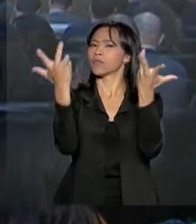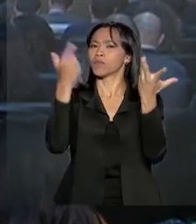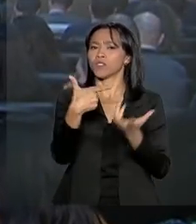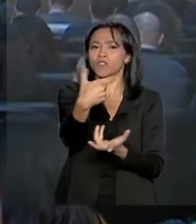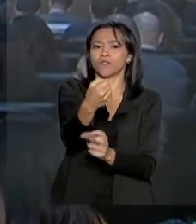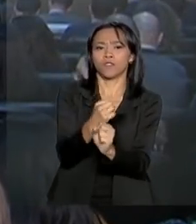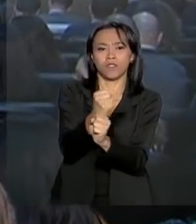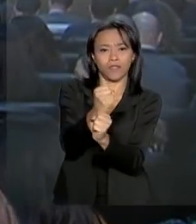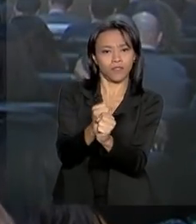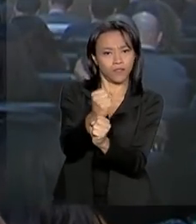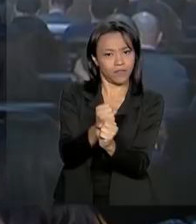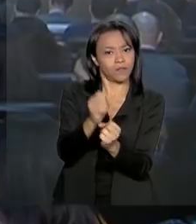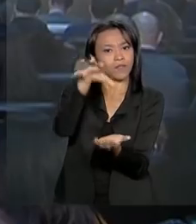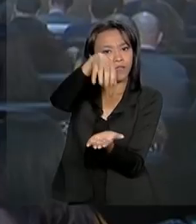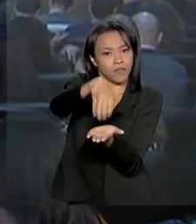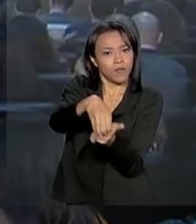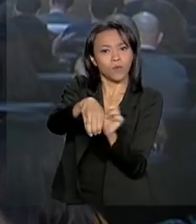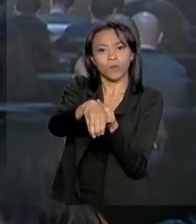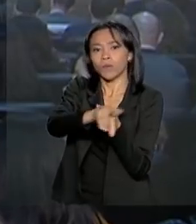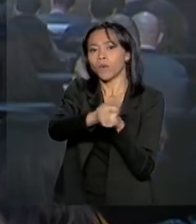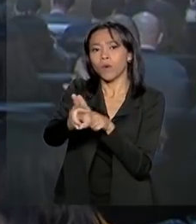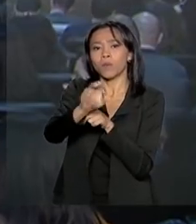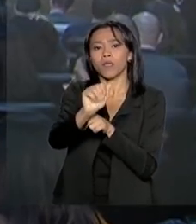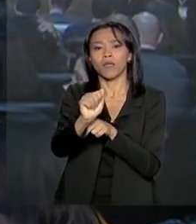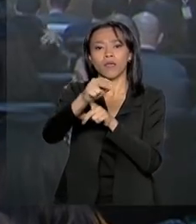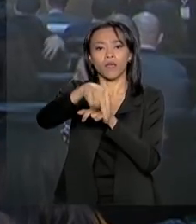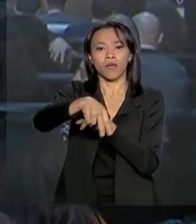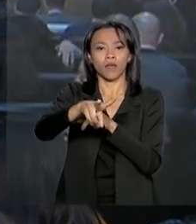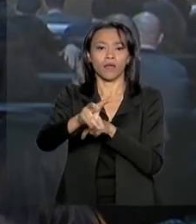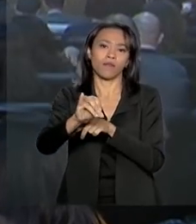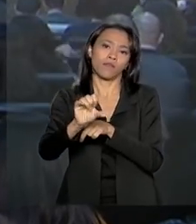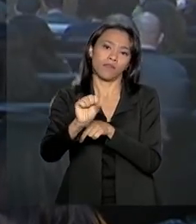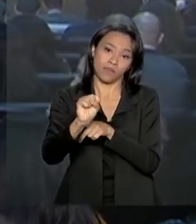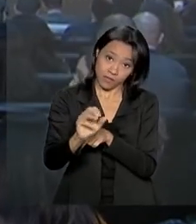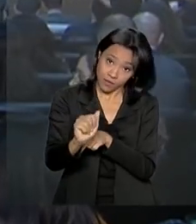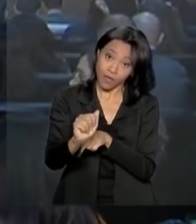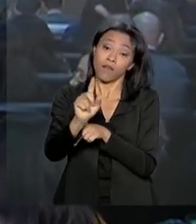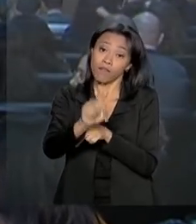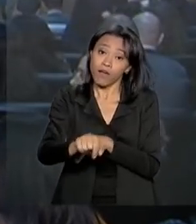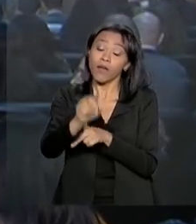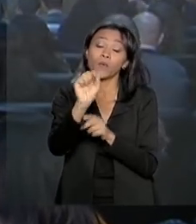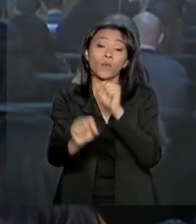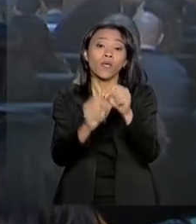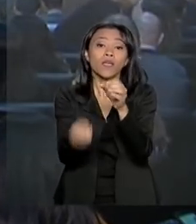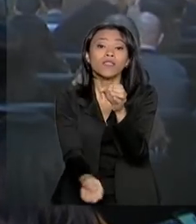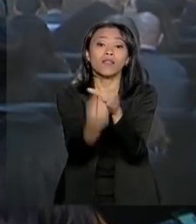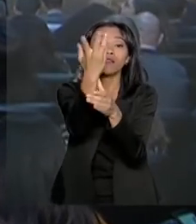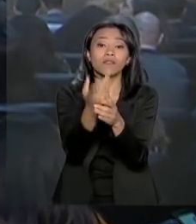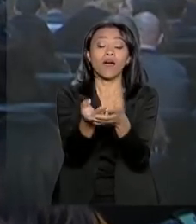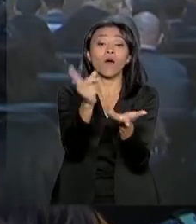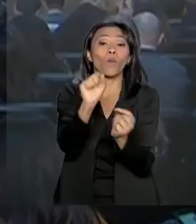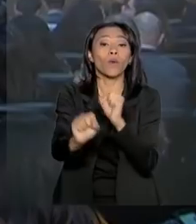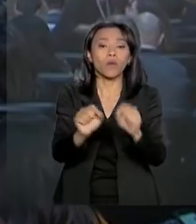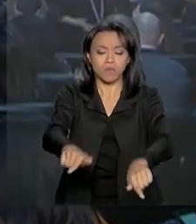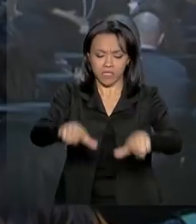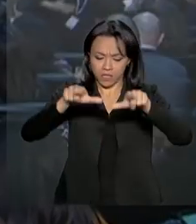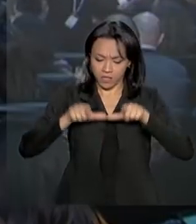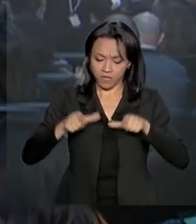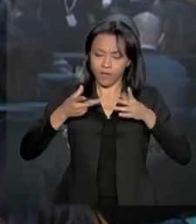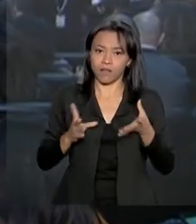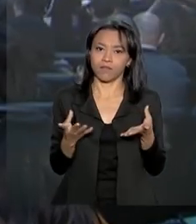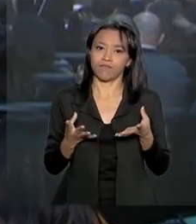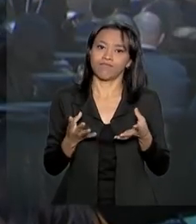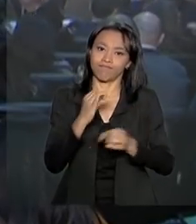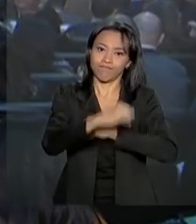Anvisa, vai acontecer um lançamento do serviço de emissão digital do Certificado Internacional